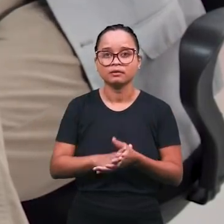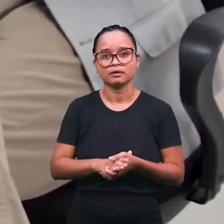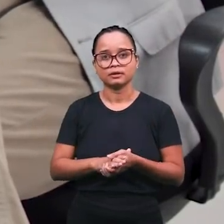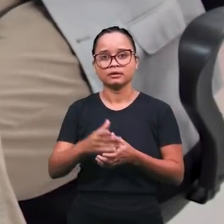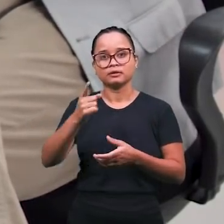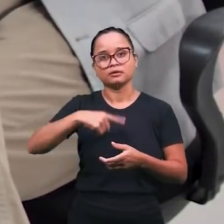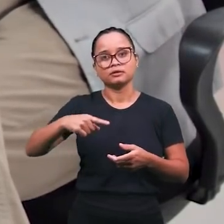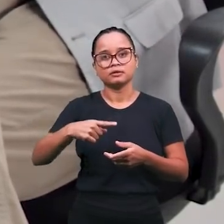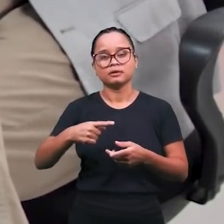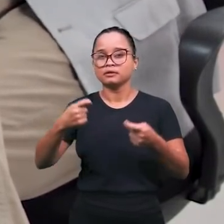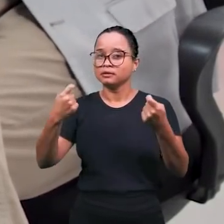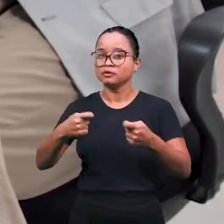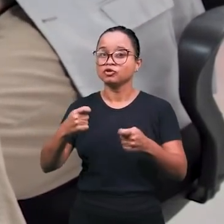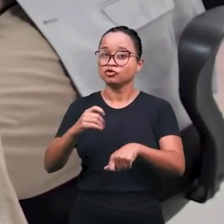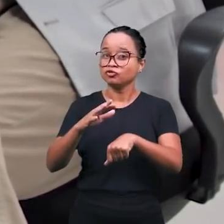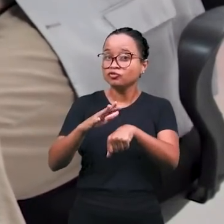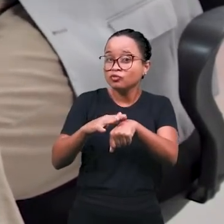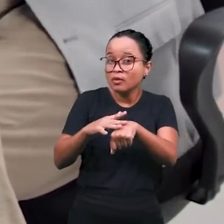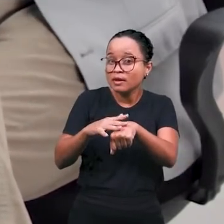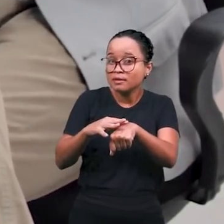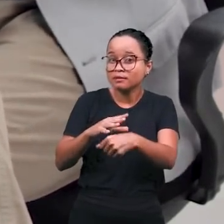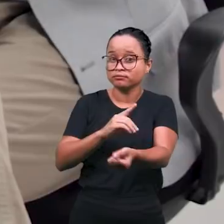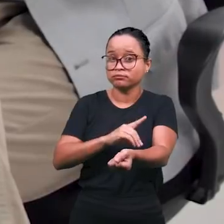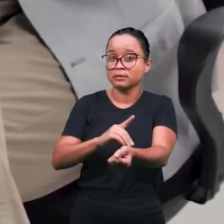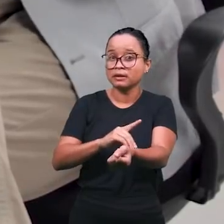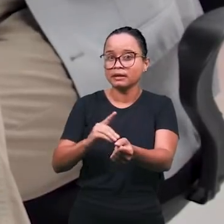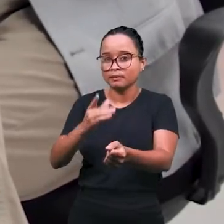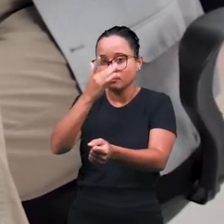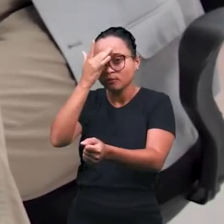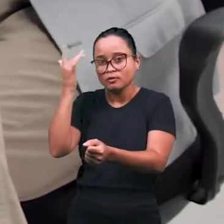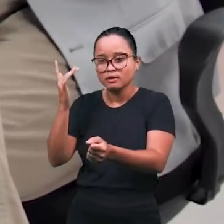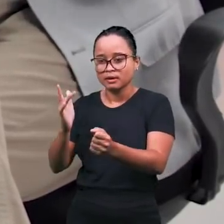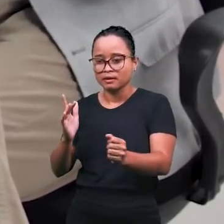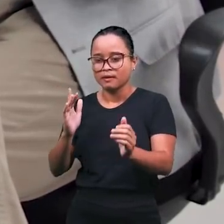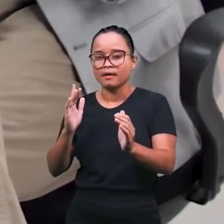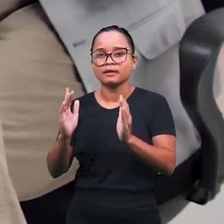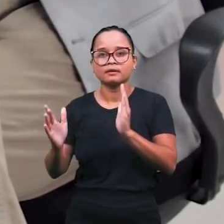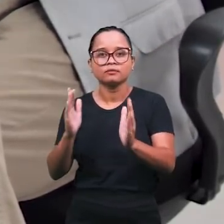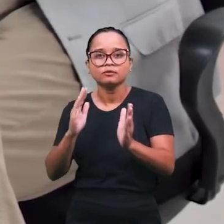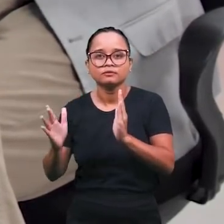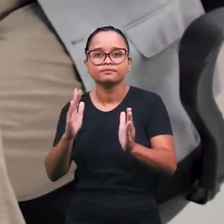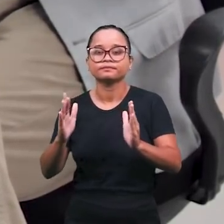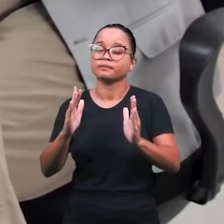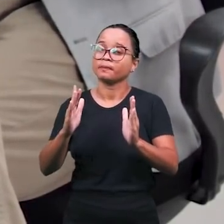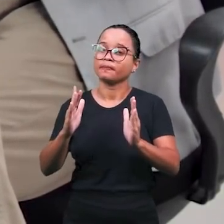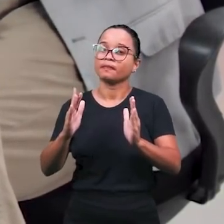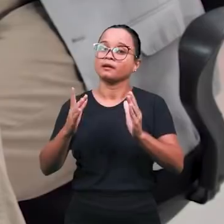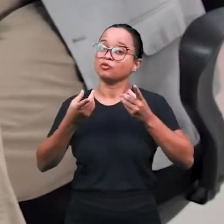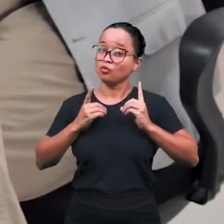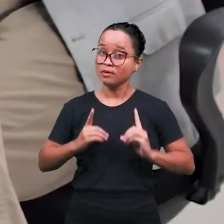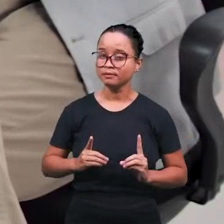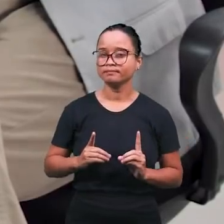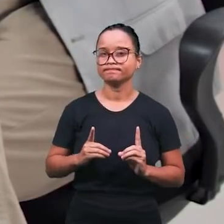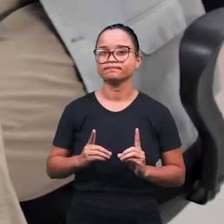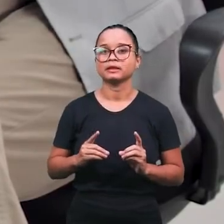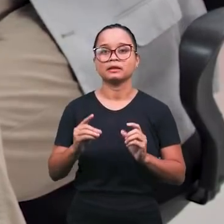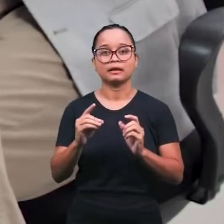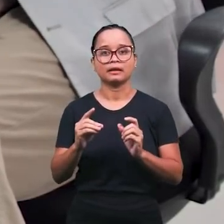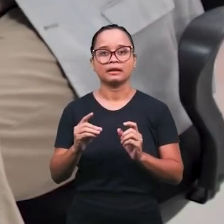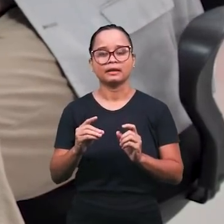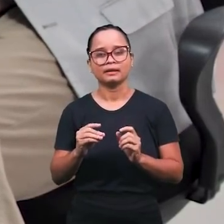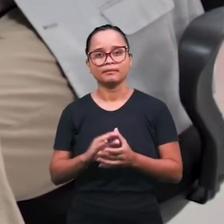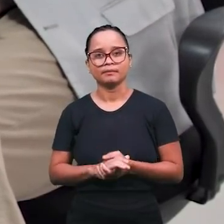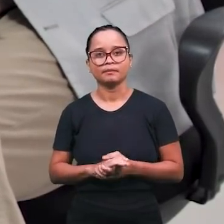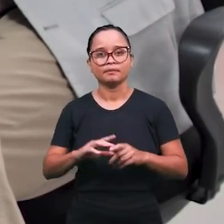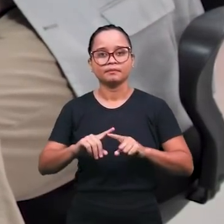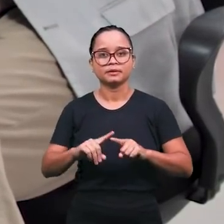de alguém que tem uma doença crônica para alguém que está passando por um momento que às vezes também é uma doença crônica, se torna uma doença crônica. E a maioria